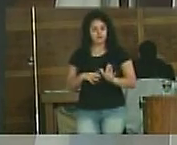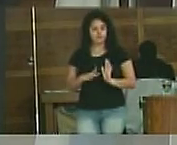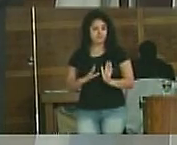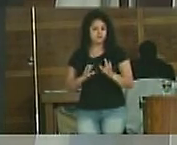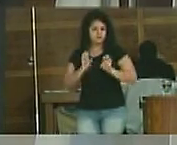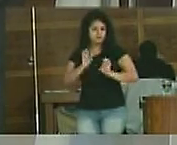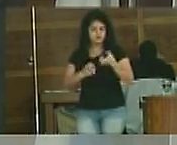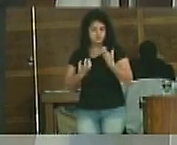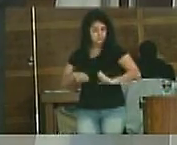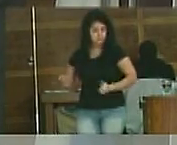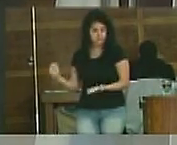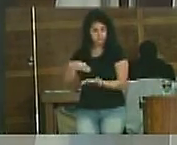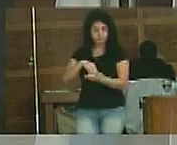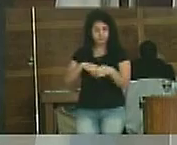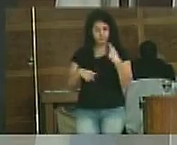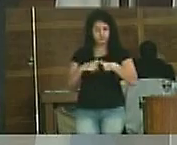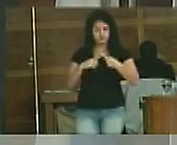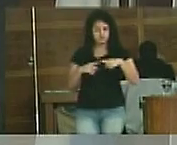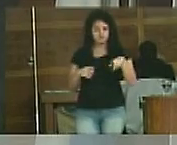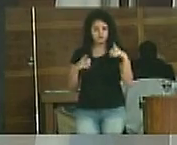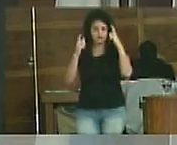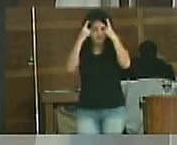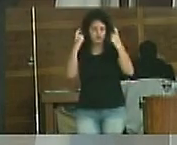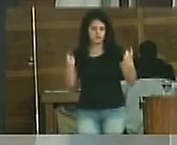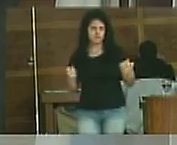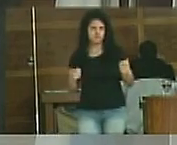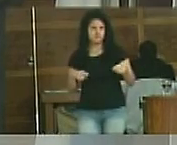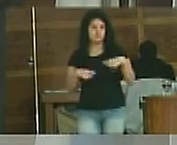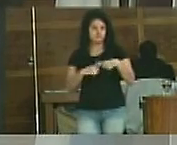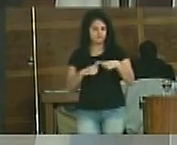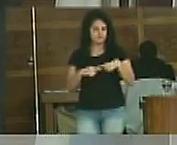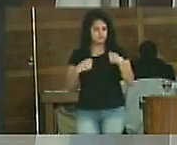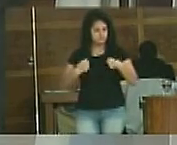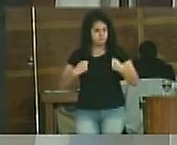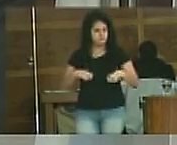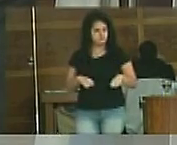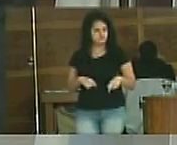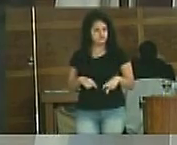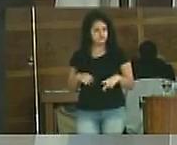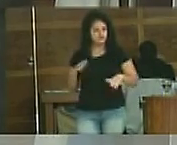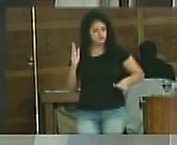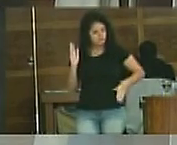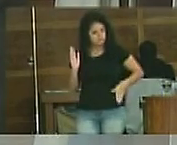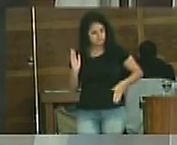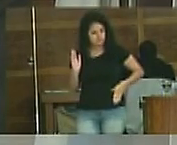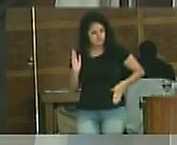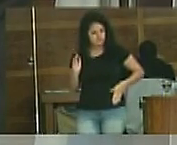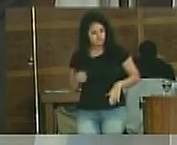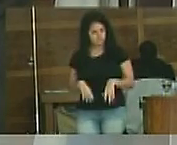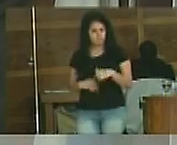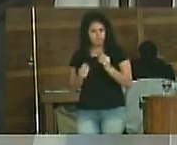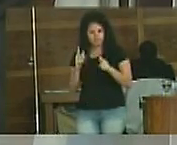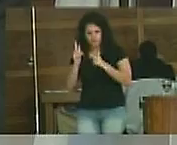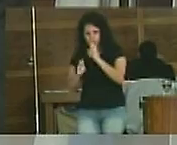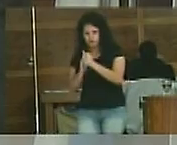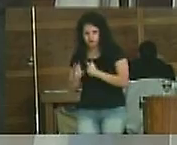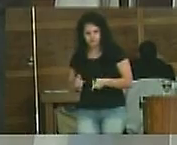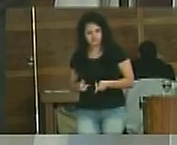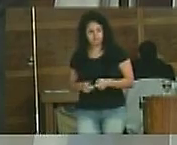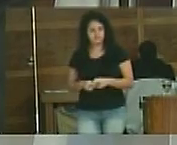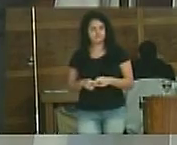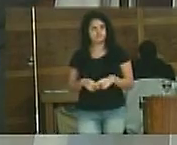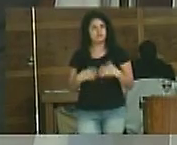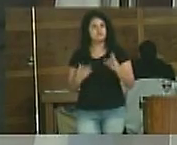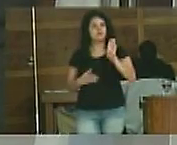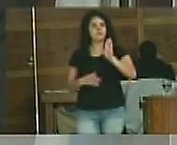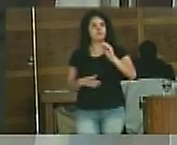cá com essa violência. Por isso tem que pegar pesado com a vagabundagem. Pesado! Bala neles, muita bala. Entendeu? Cadê o